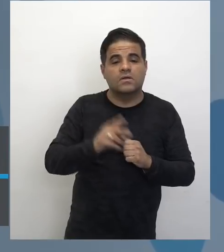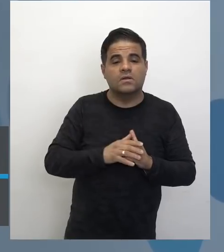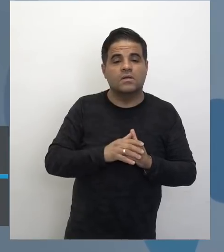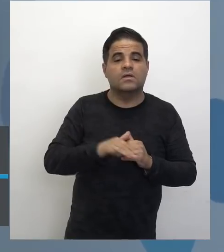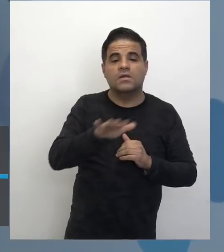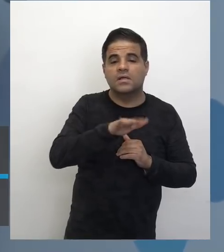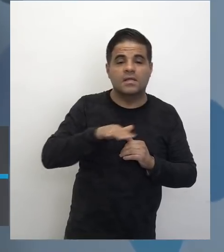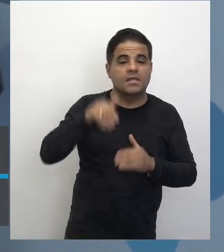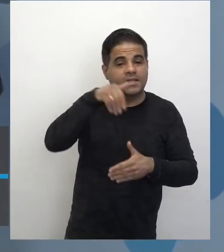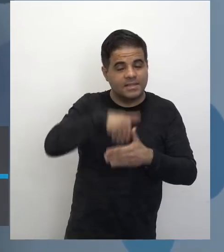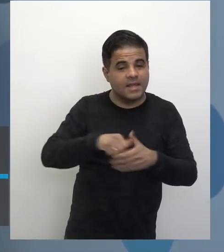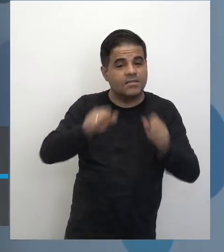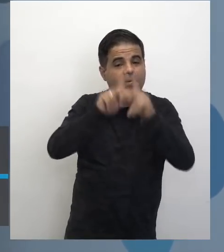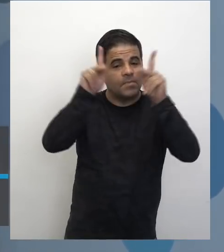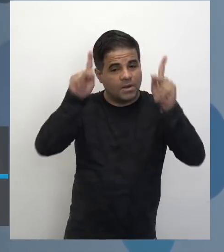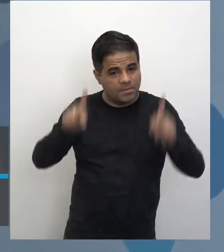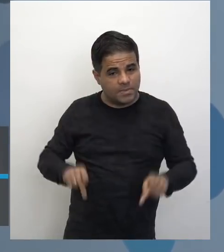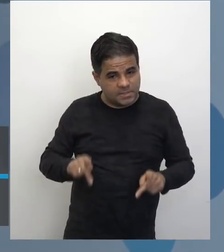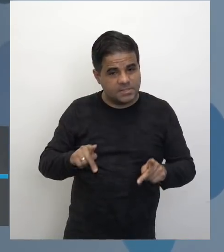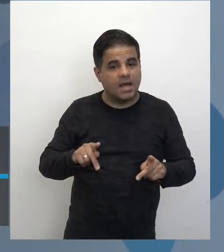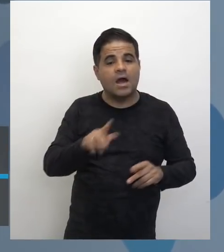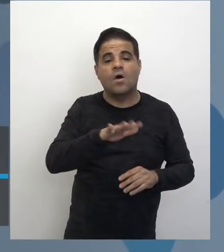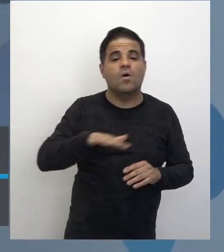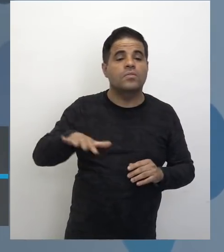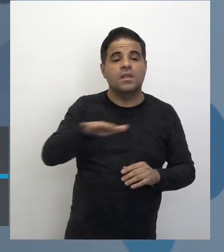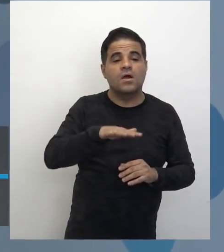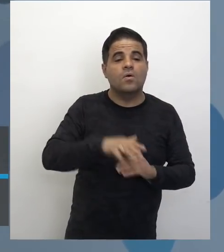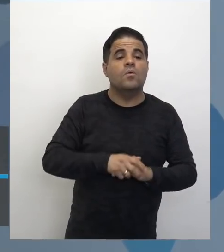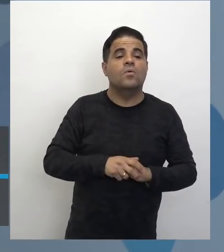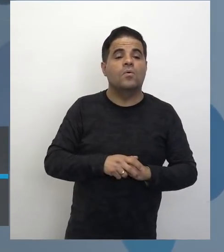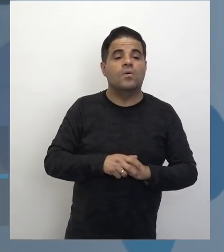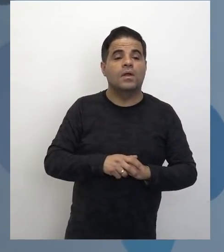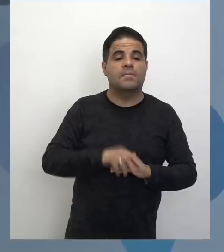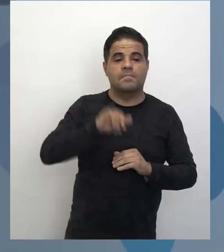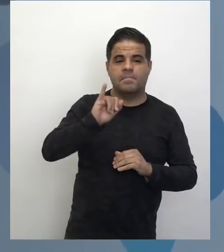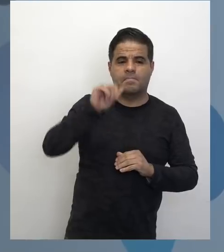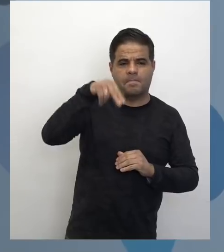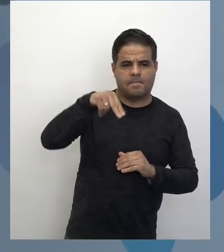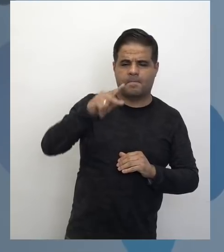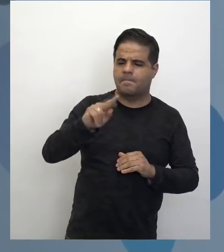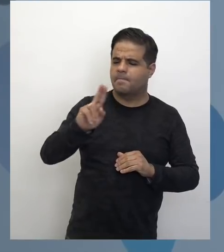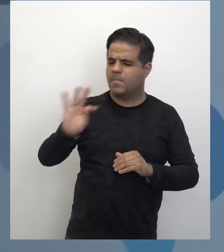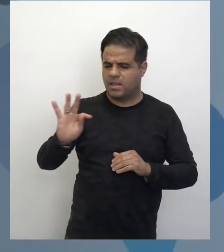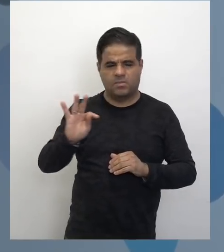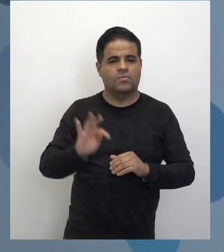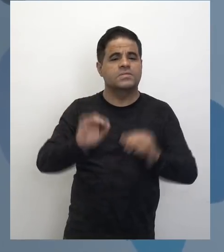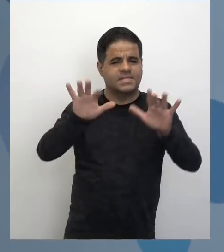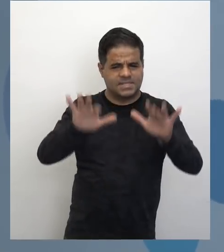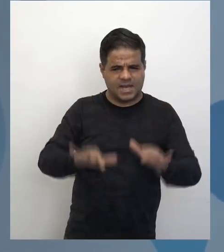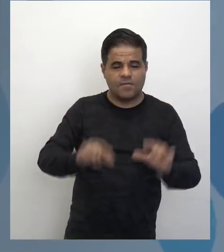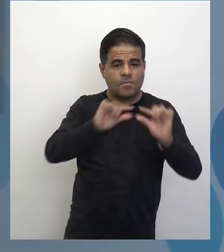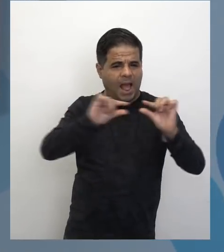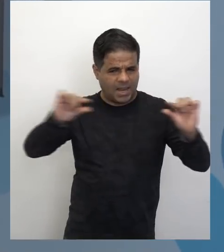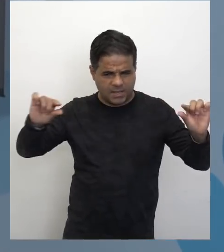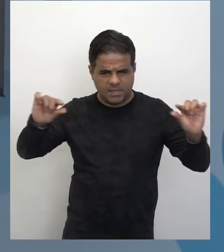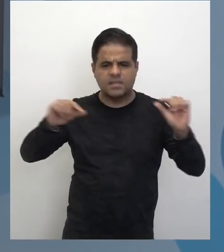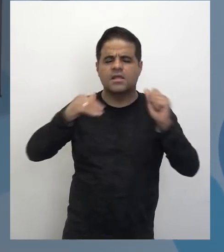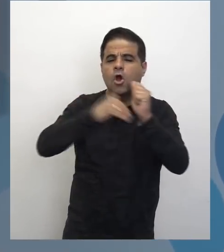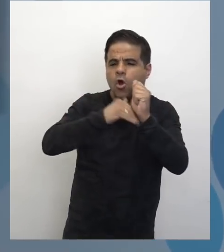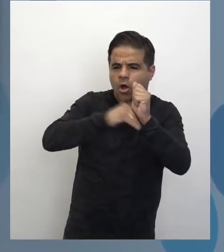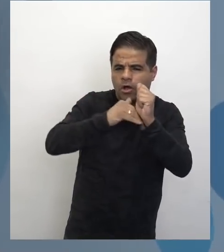else dentro da programação em Python, né? Então, em Python, quando você escreve uma linha de código e você